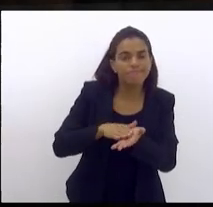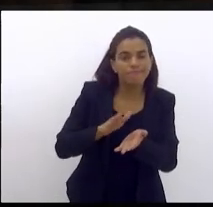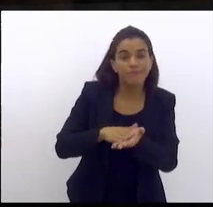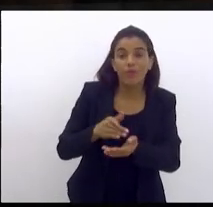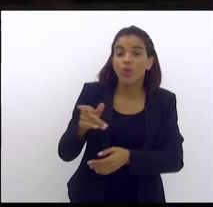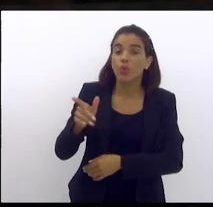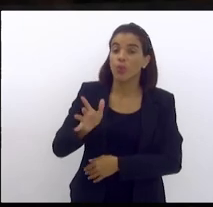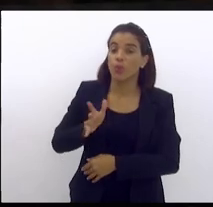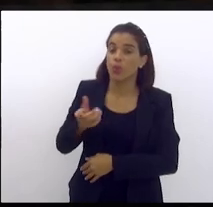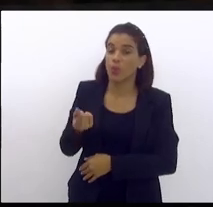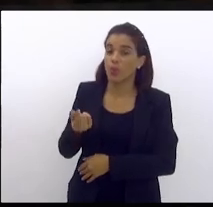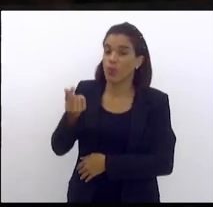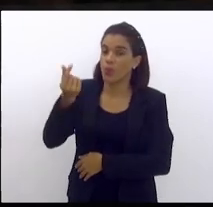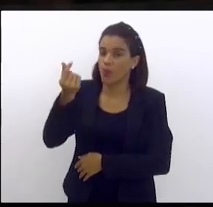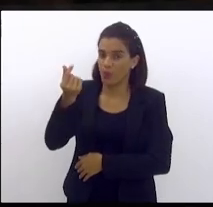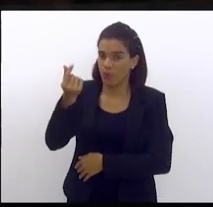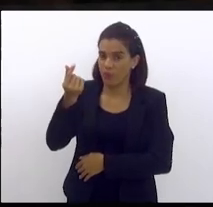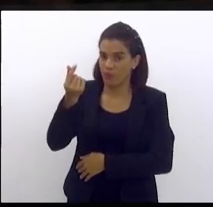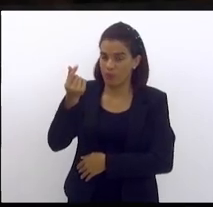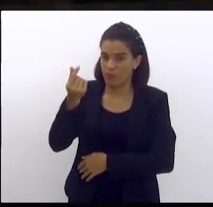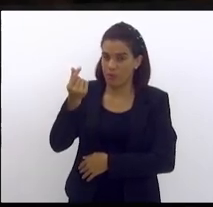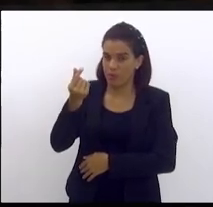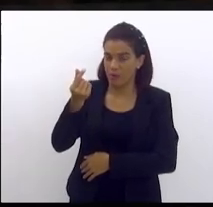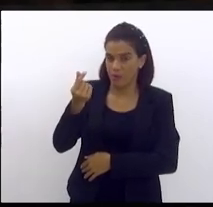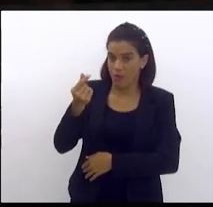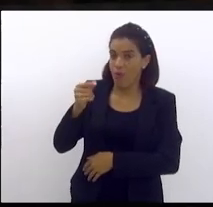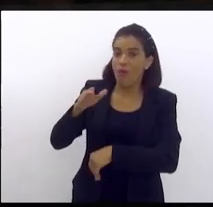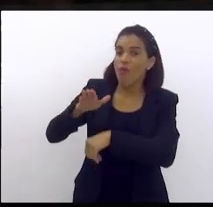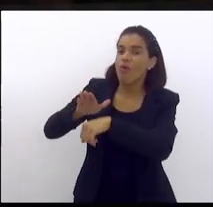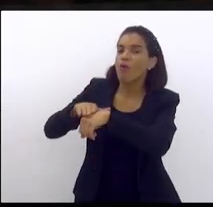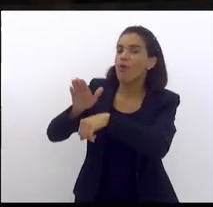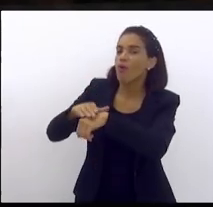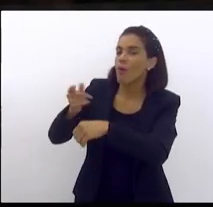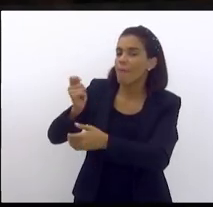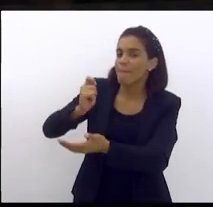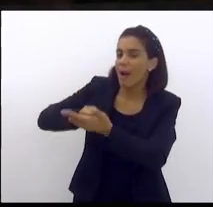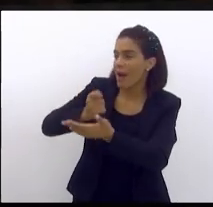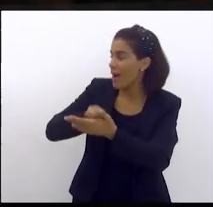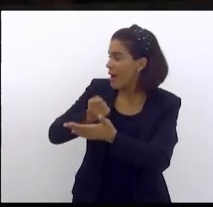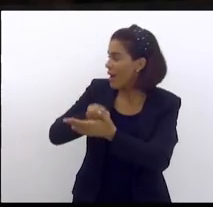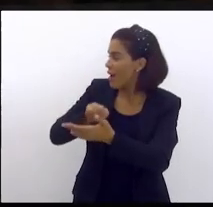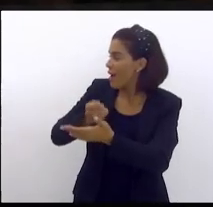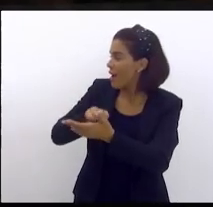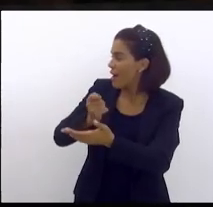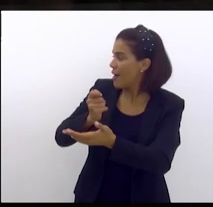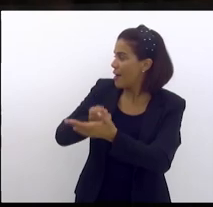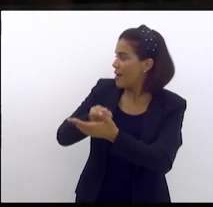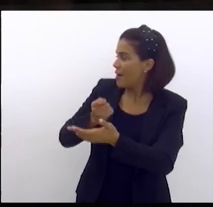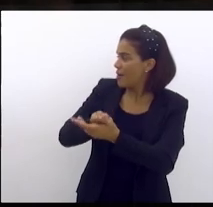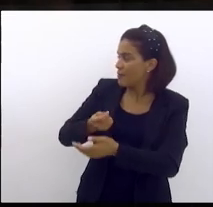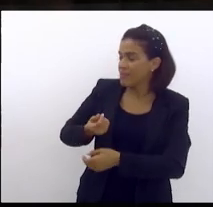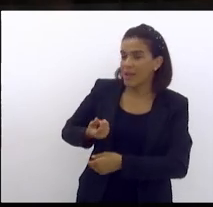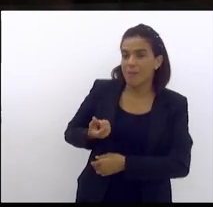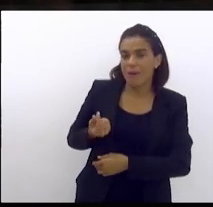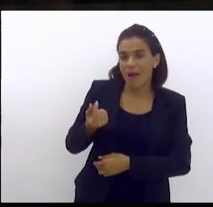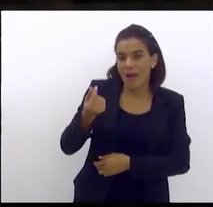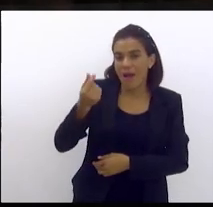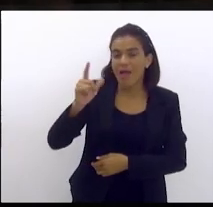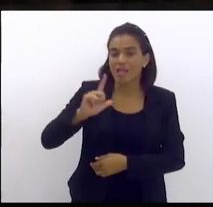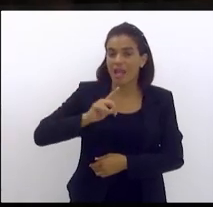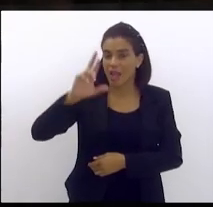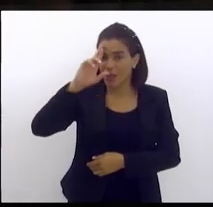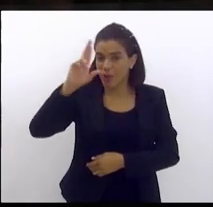ricos Isto é daqueles que têm aviões executivos